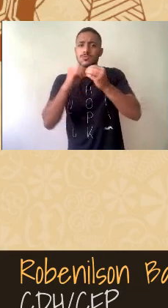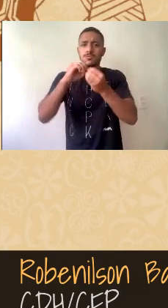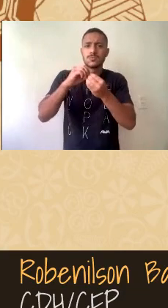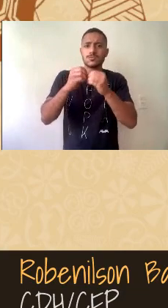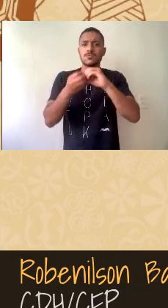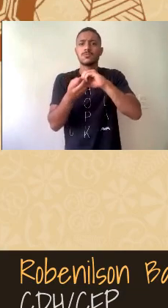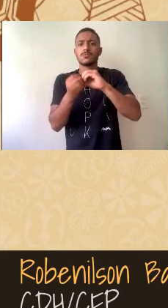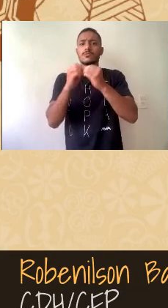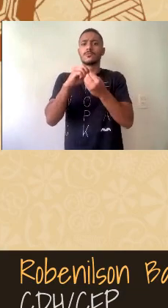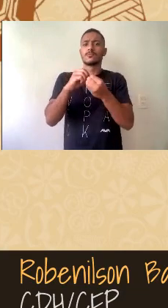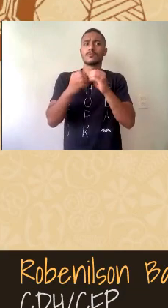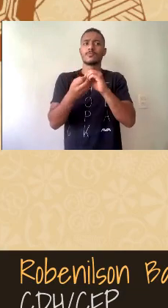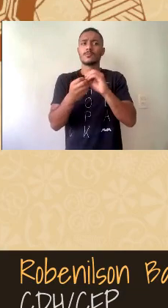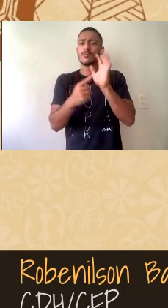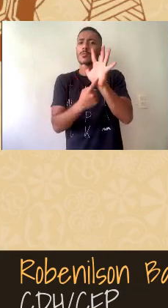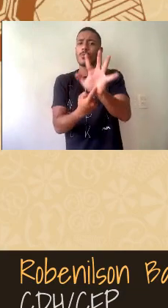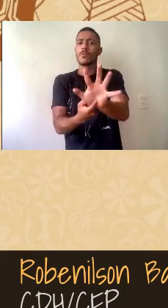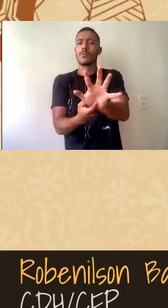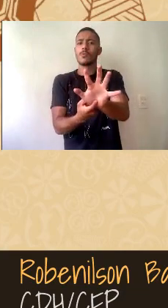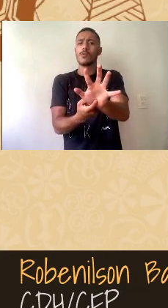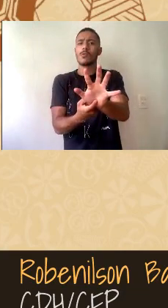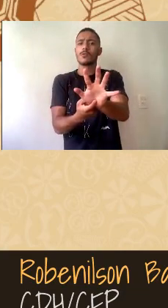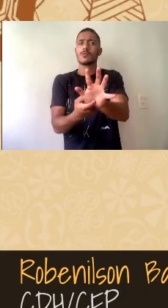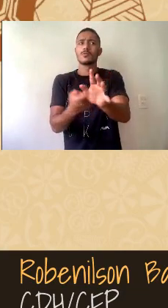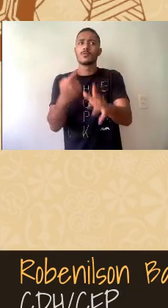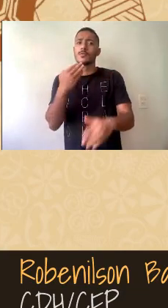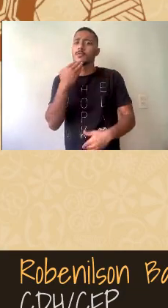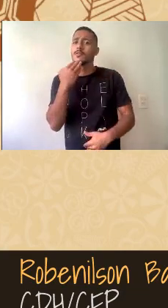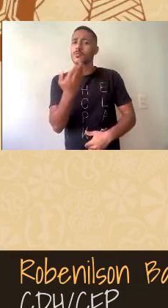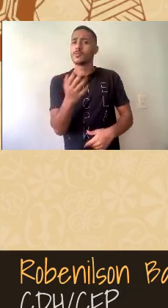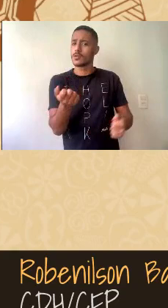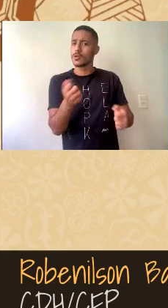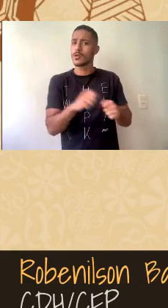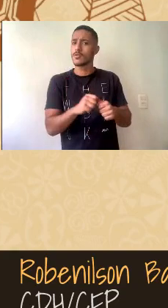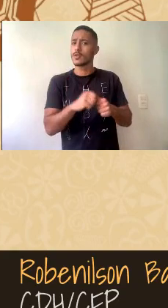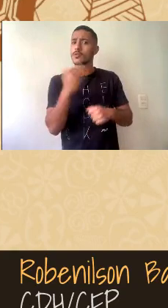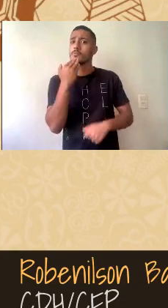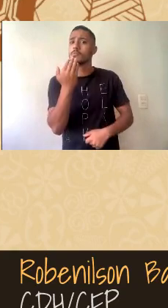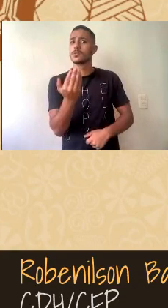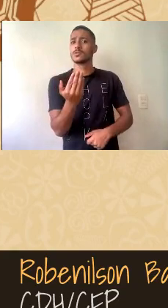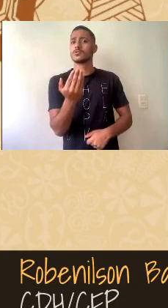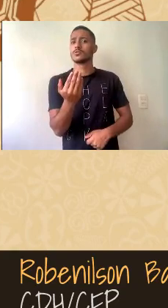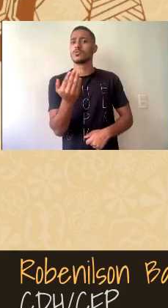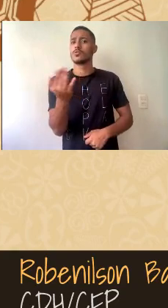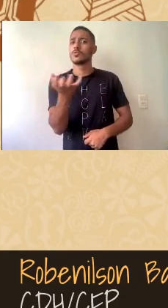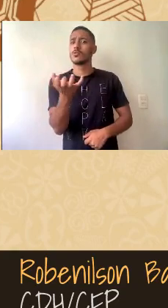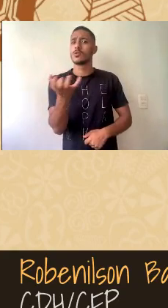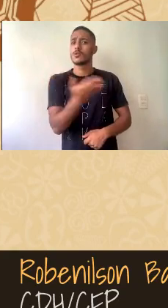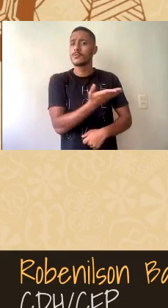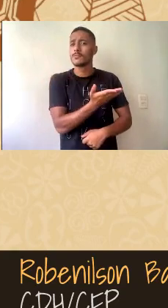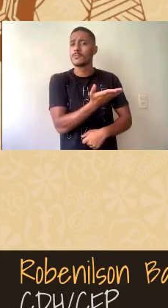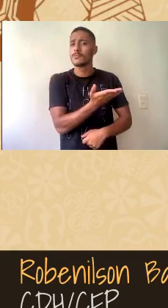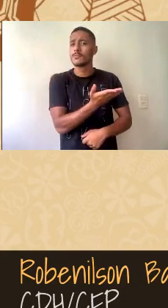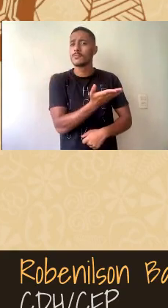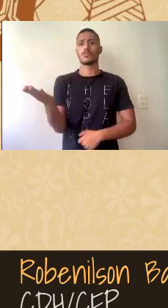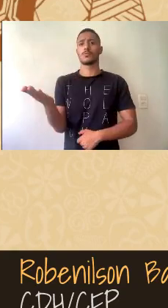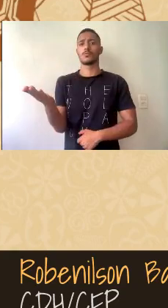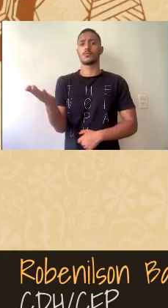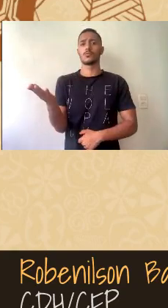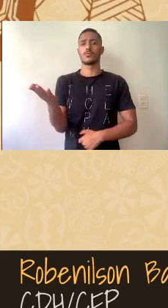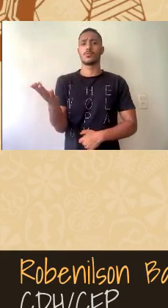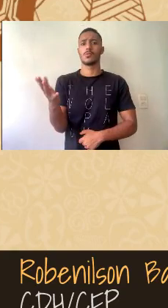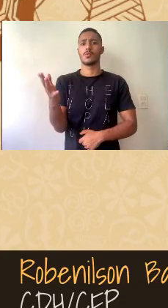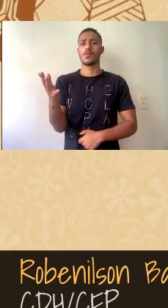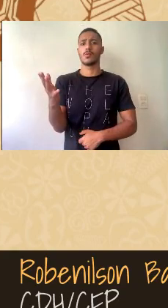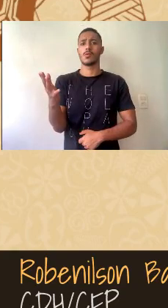já fazer um pedido para vocês, né? Eu queria que vocês, todos nós, né, pegassem, eu sei que